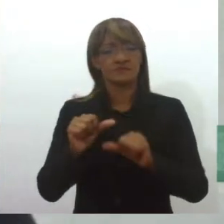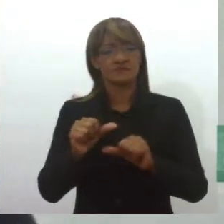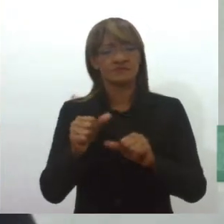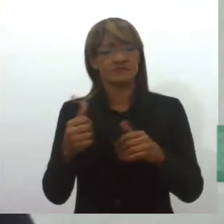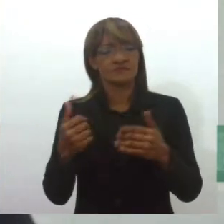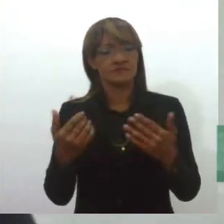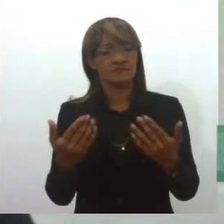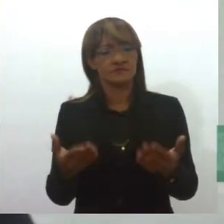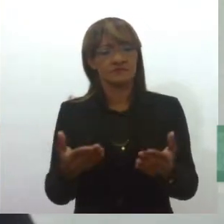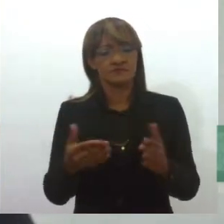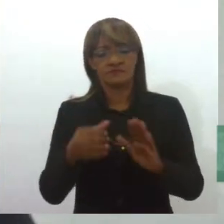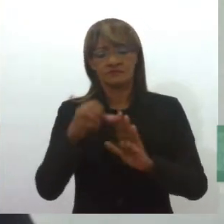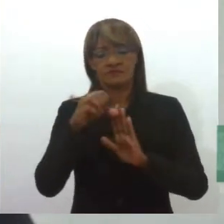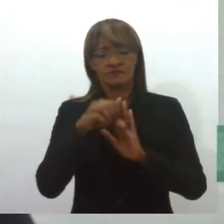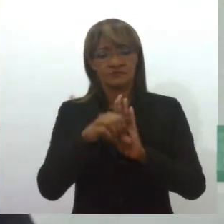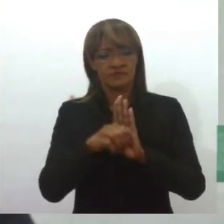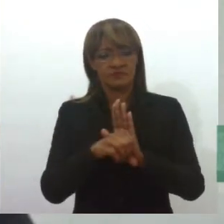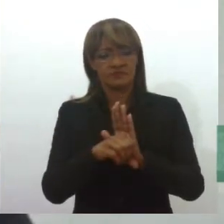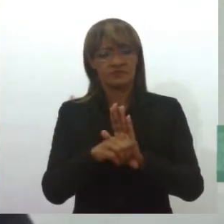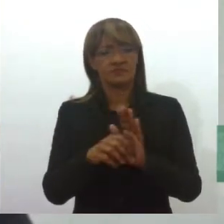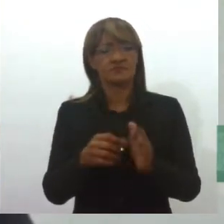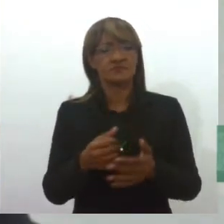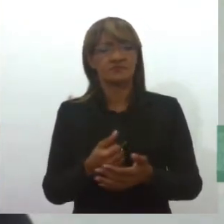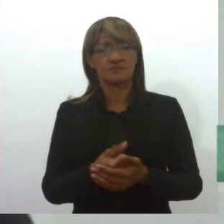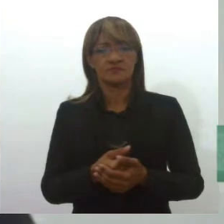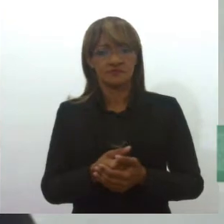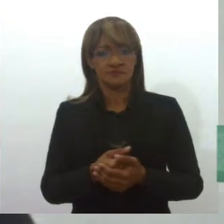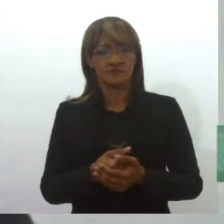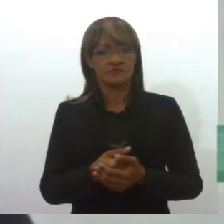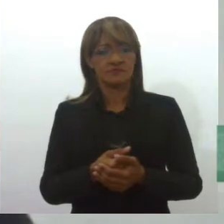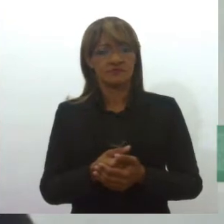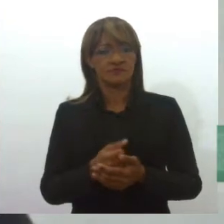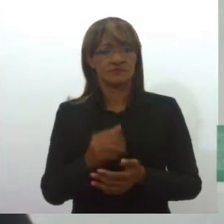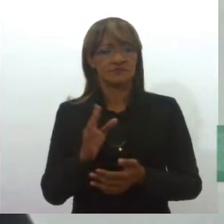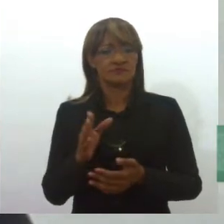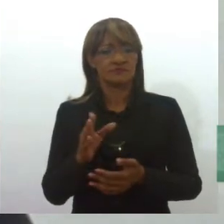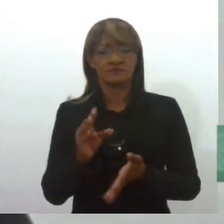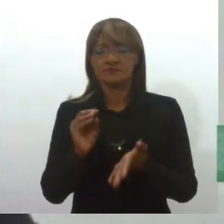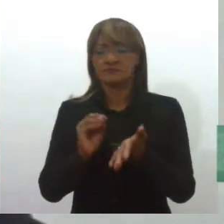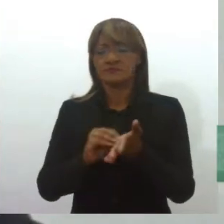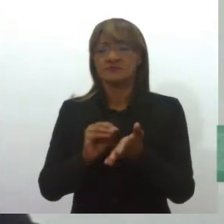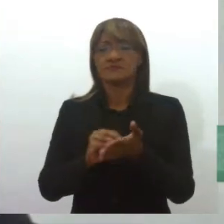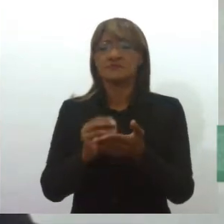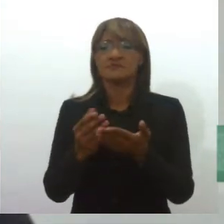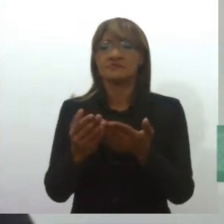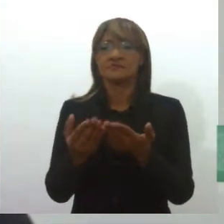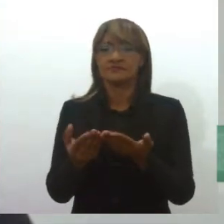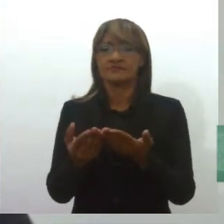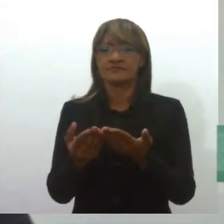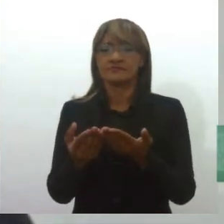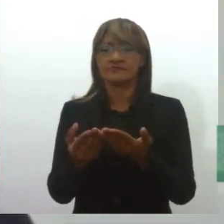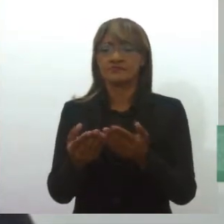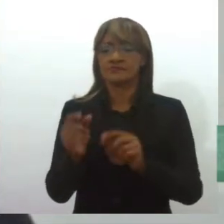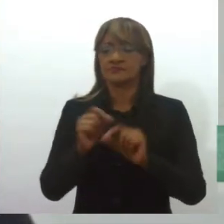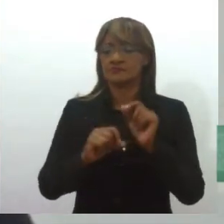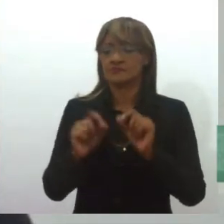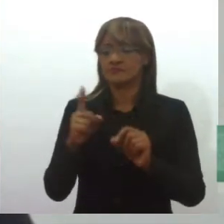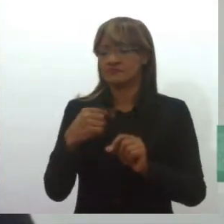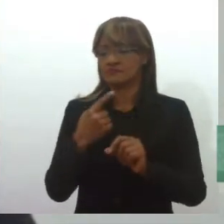crime hediondo, que é uma medida importante, não é suficiente para a gente enfrentar de forma